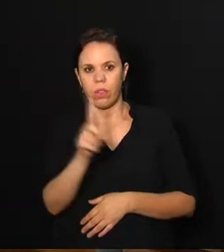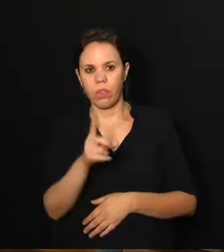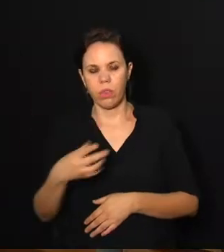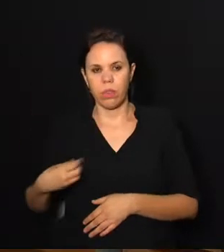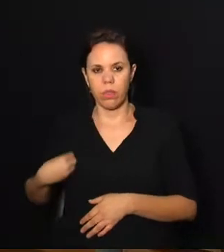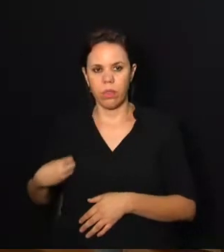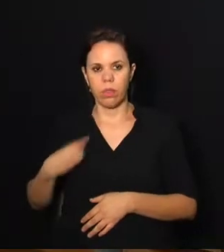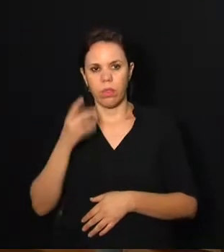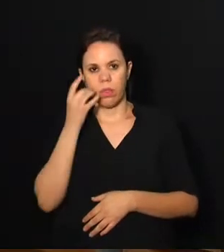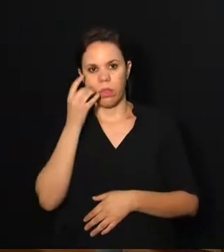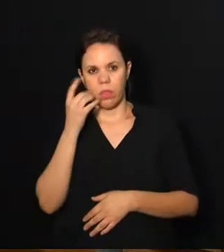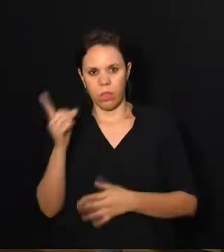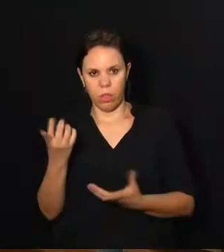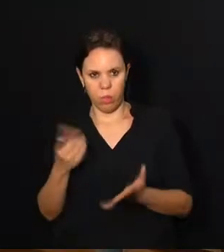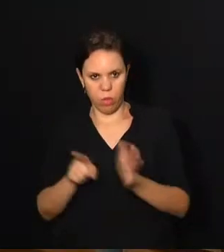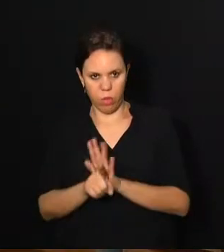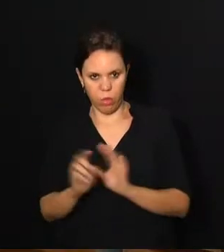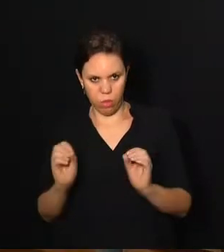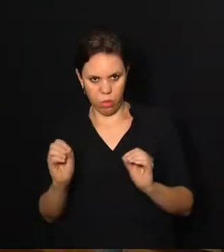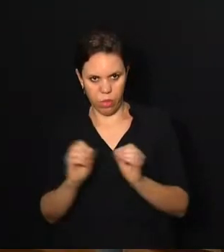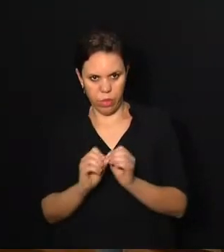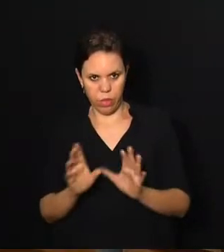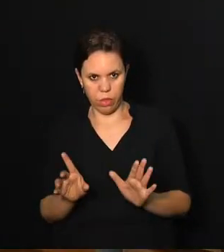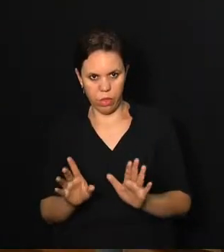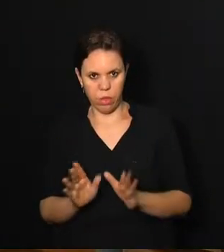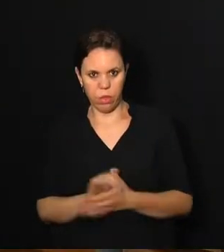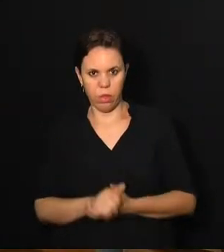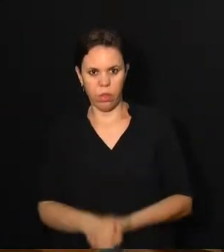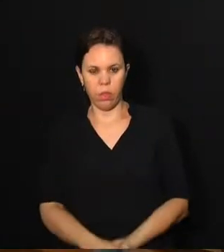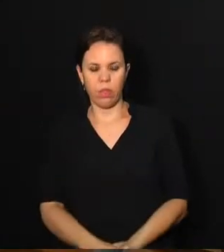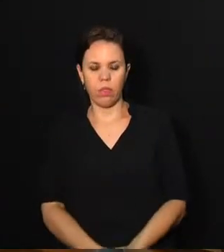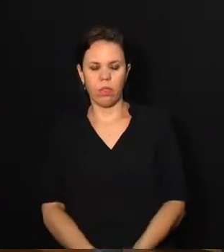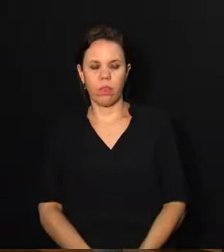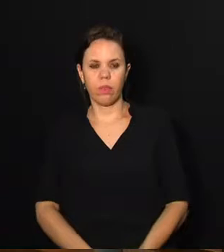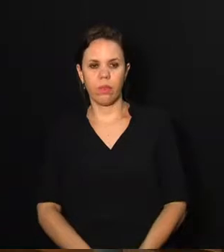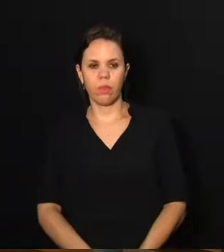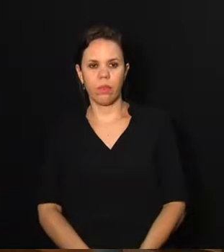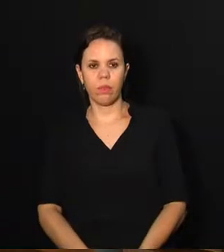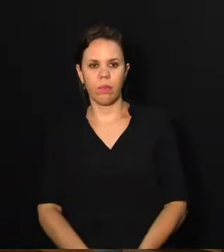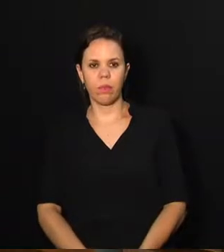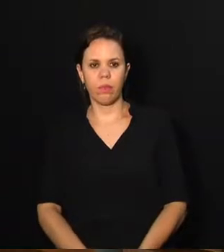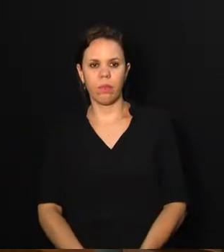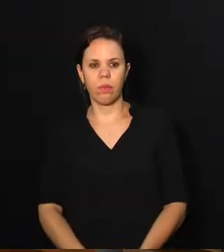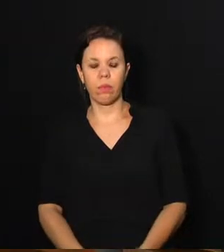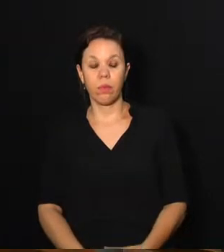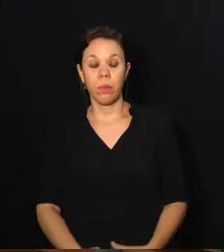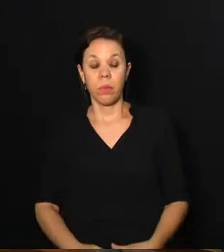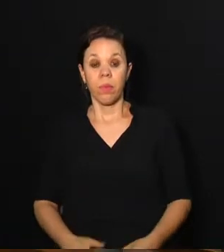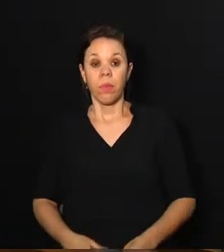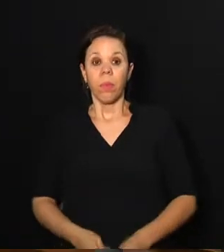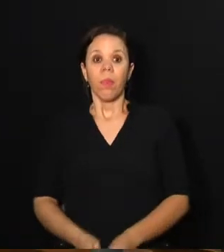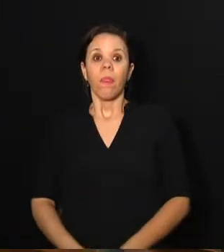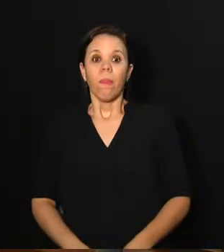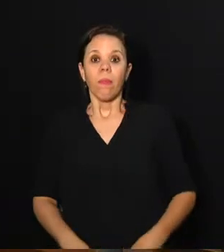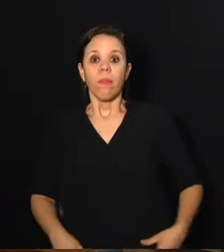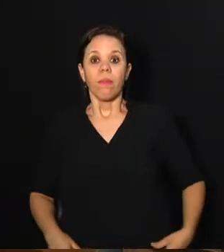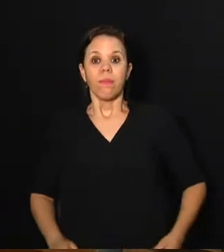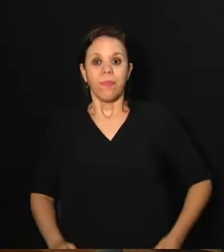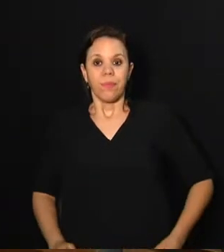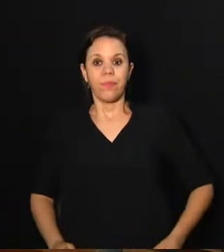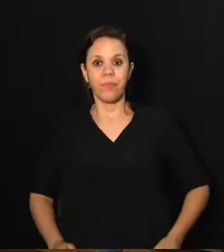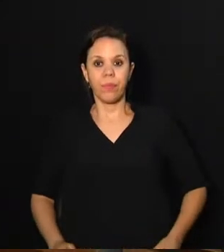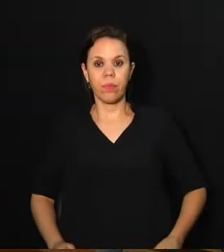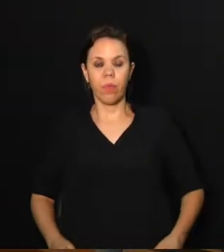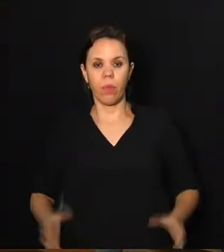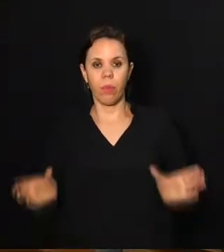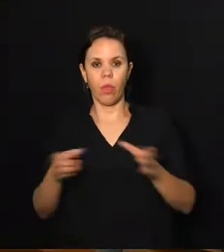presentes. Alguém tem alguma pergunta para fazer? Tem, faz favor. Pode pegar o microfone. Então, Tá. quero apresentar meu